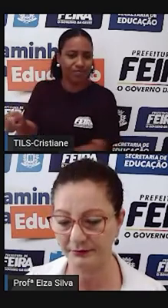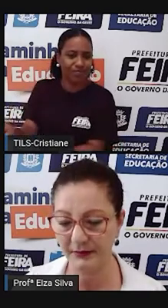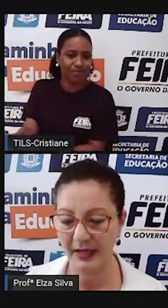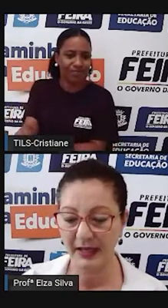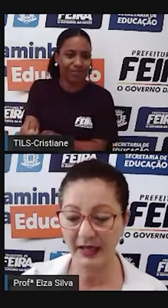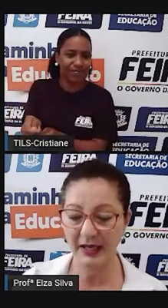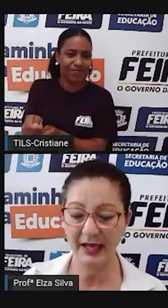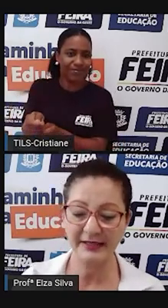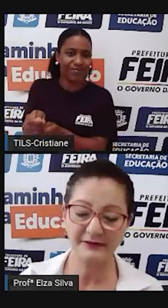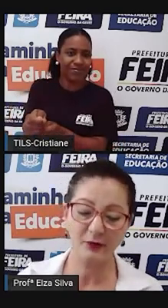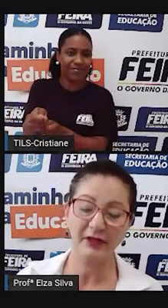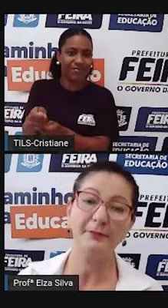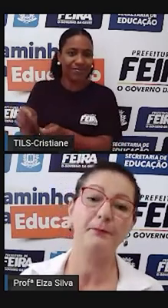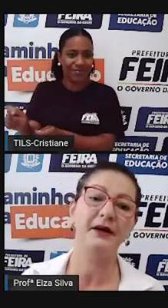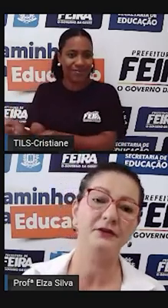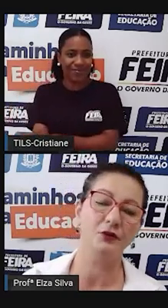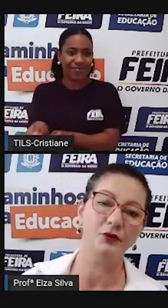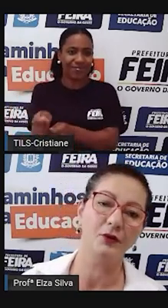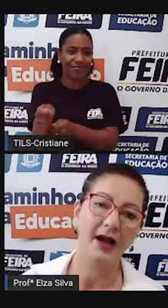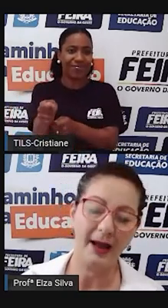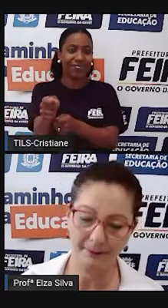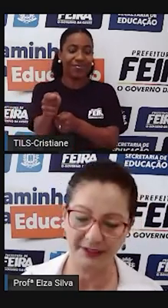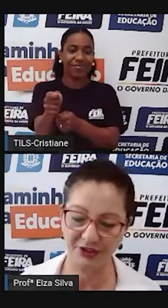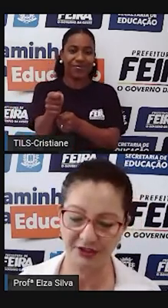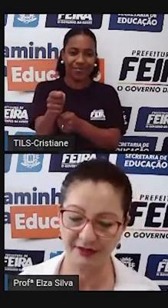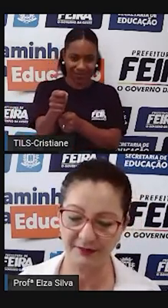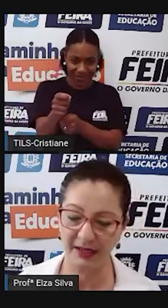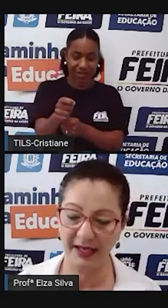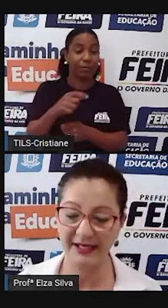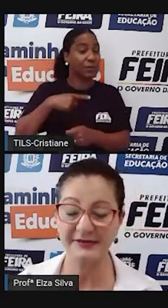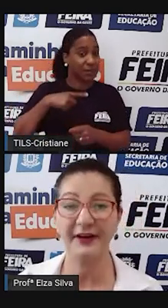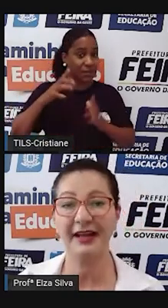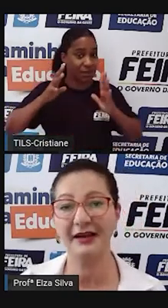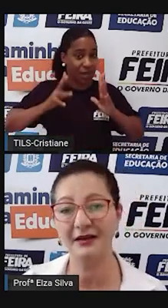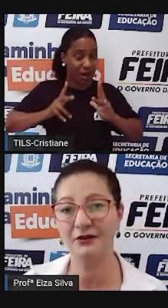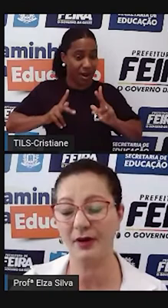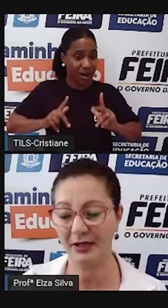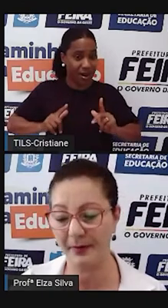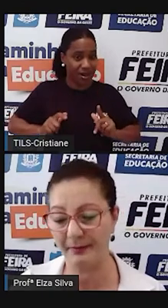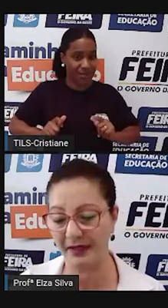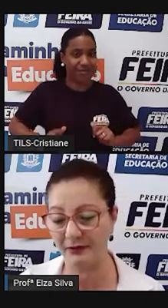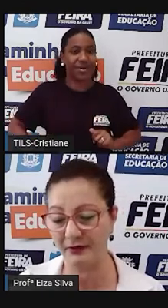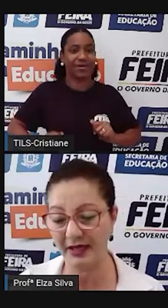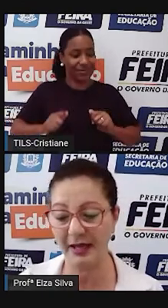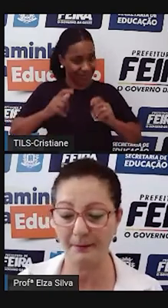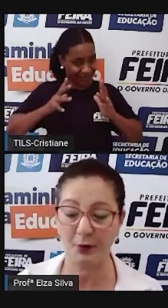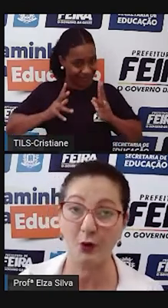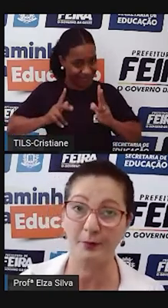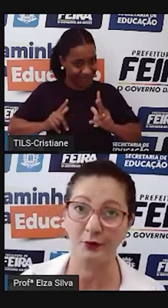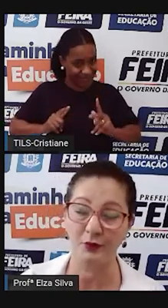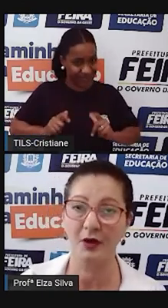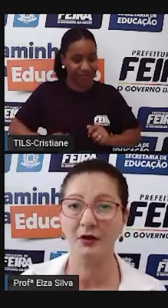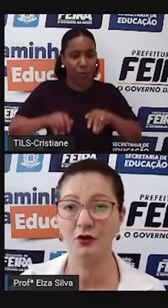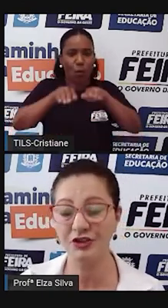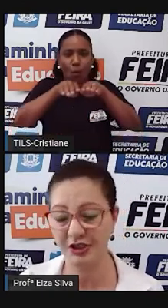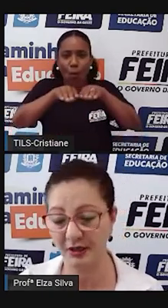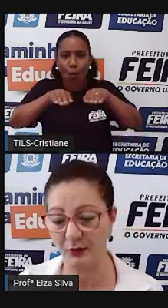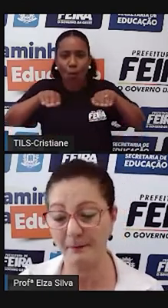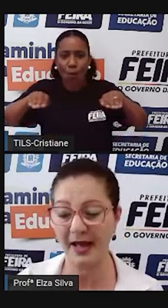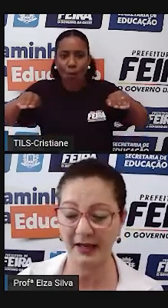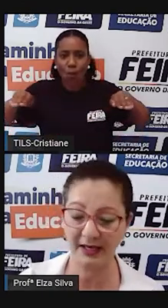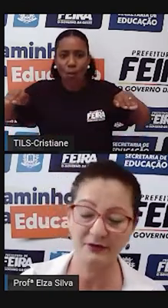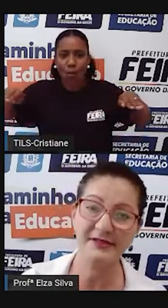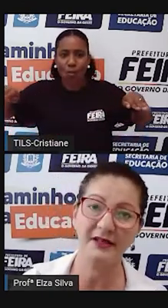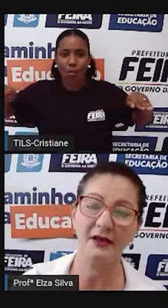equipamento e eles vão limpando a pista, esfregando o equipamento, né? Que é próprio do